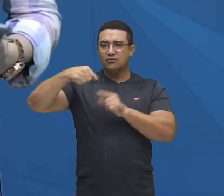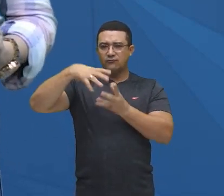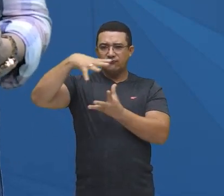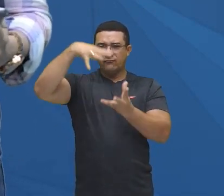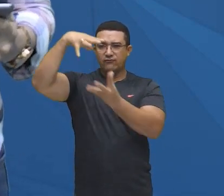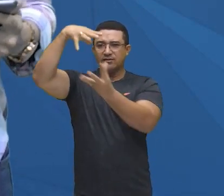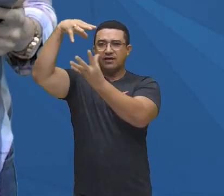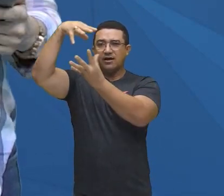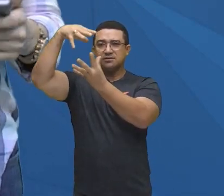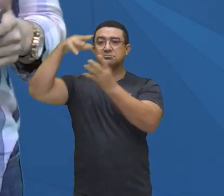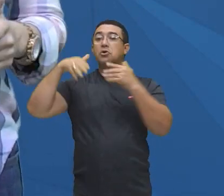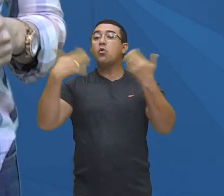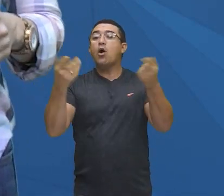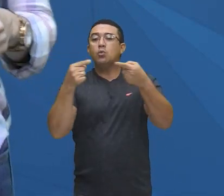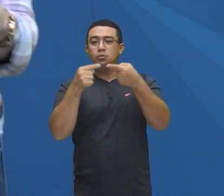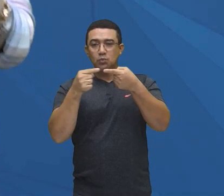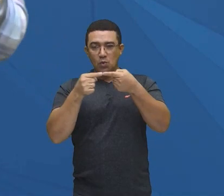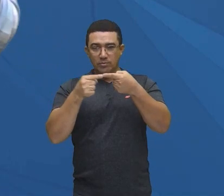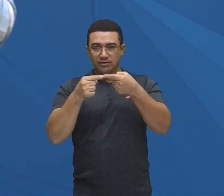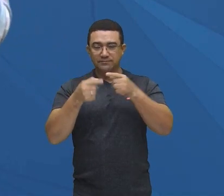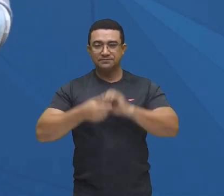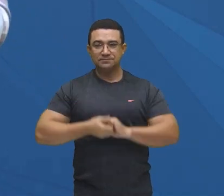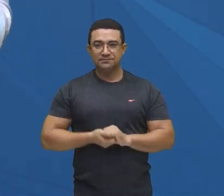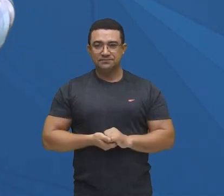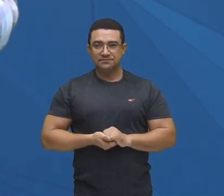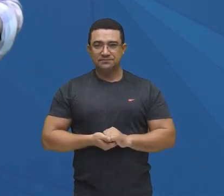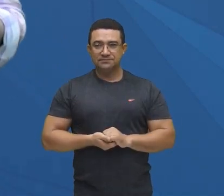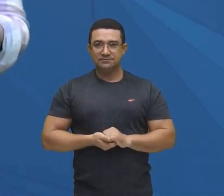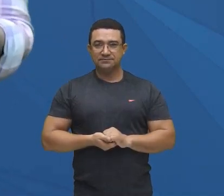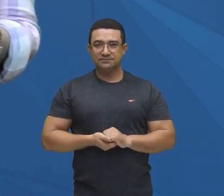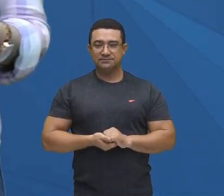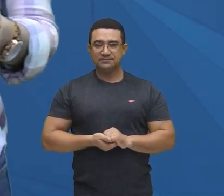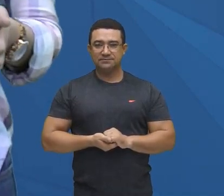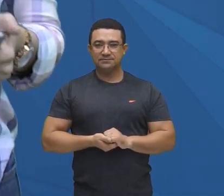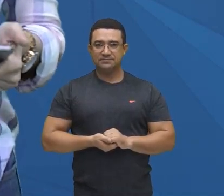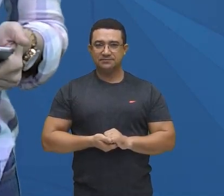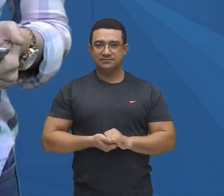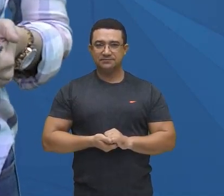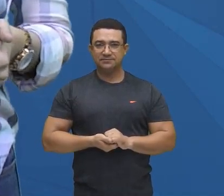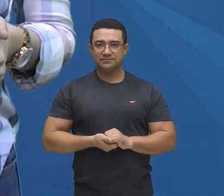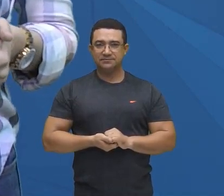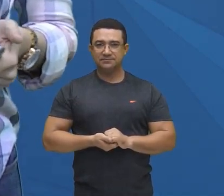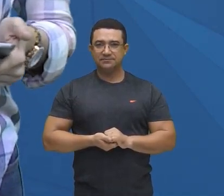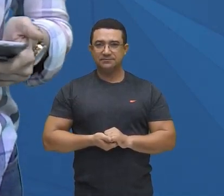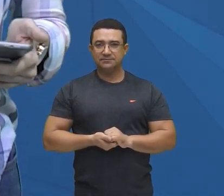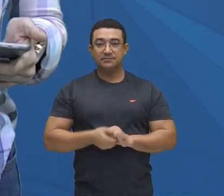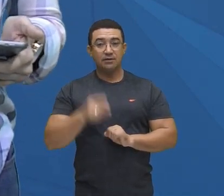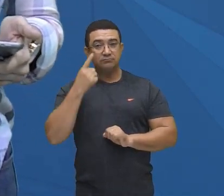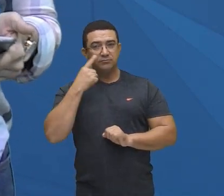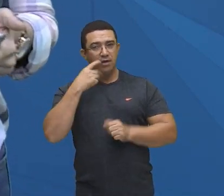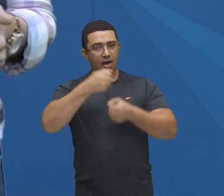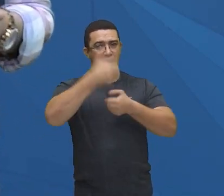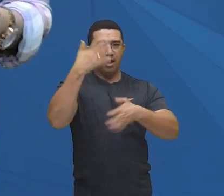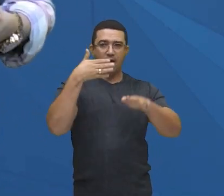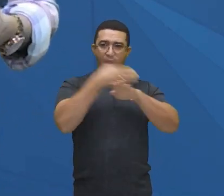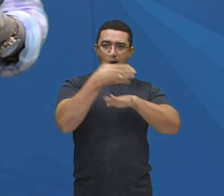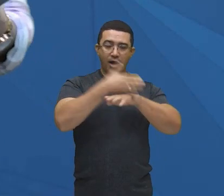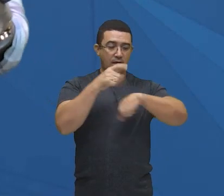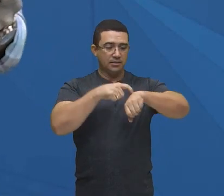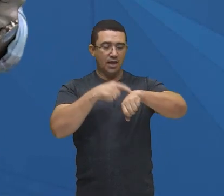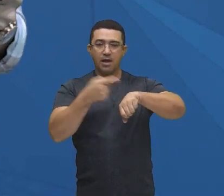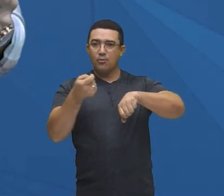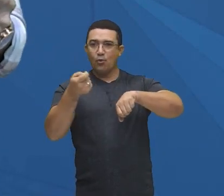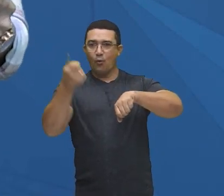fantasma associado, tá bom? Temos resposta, vamos lá, vamos participar, o tempo está acabando, quem